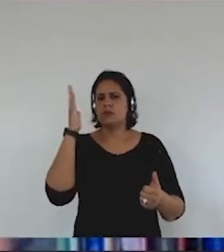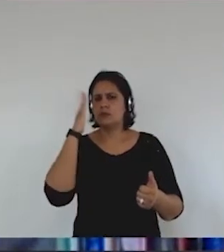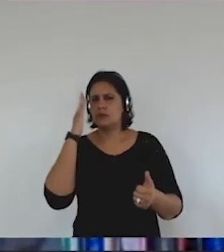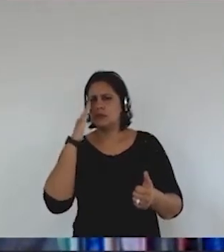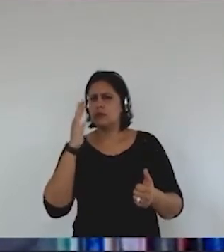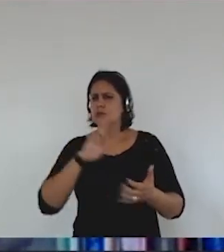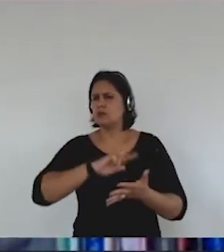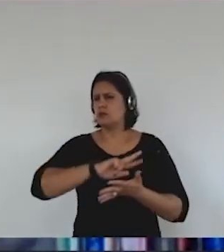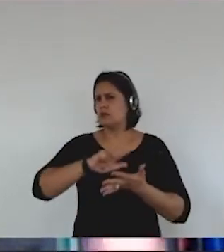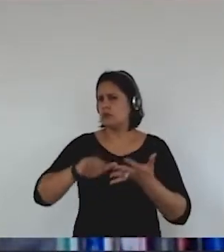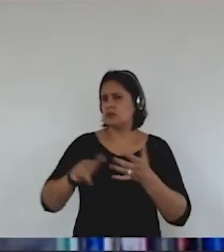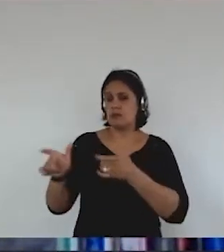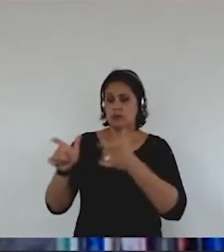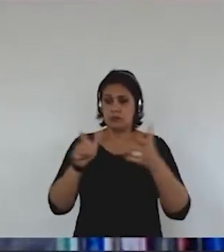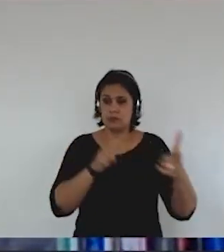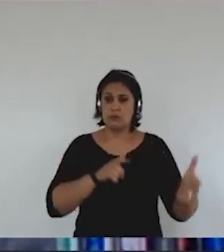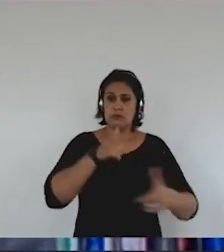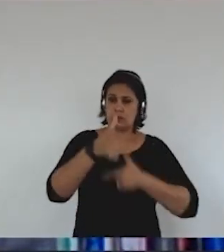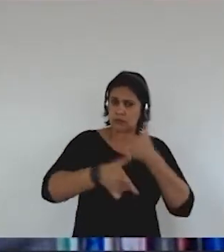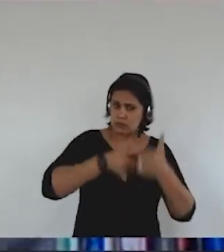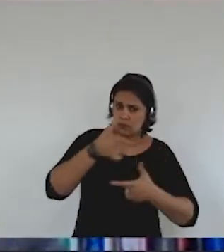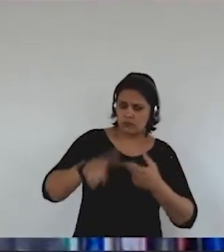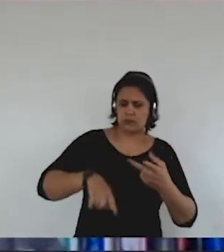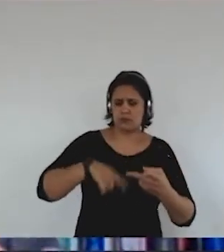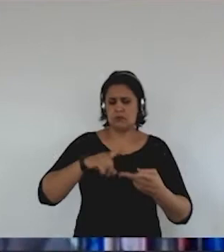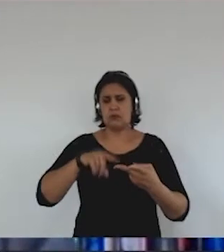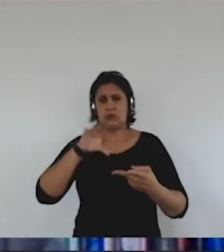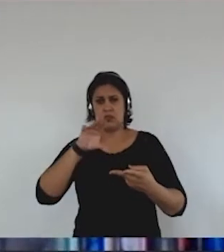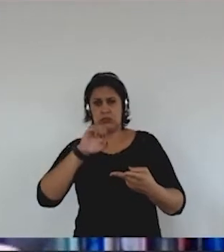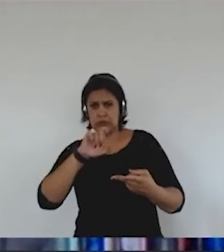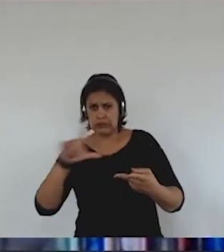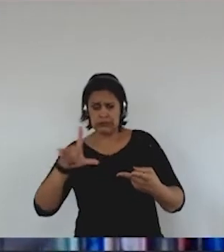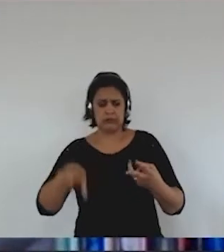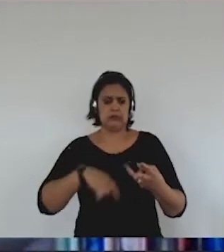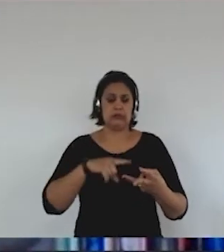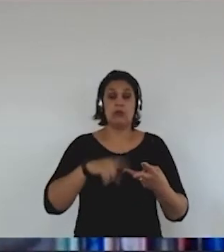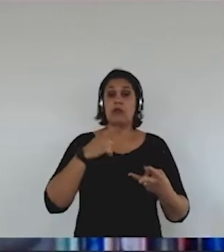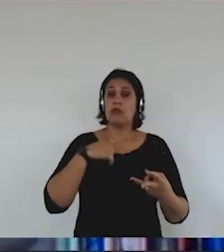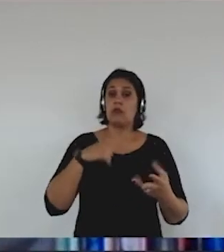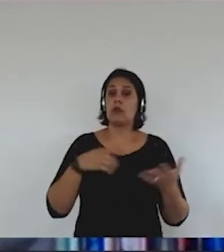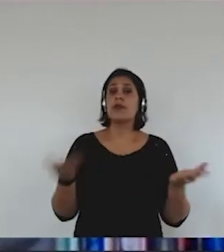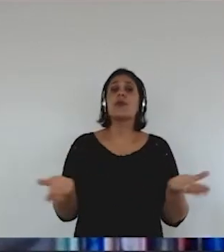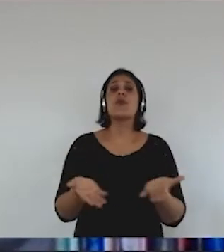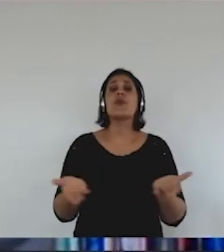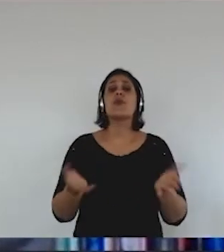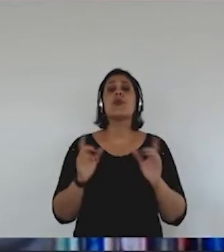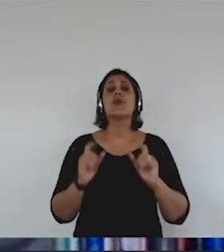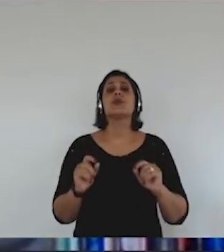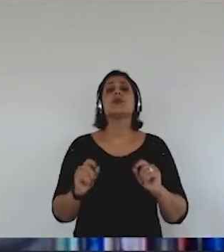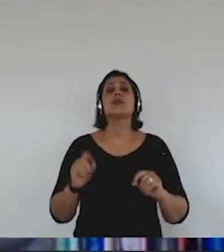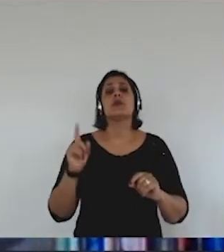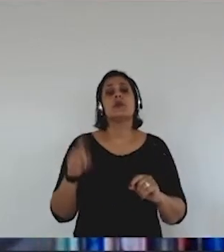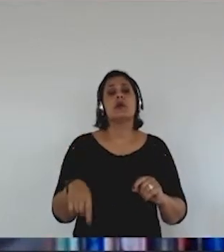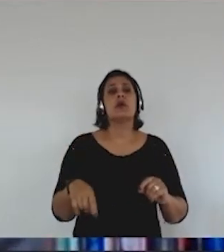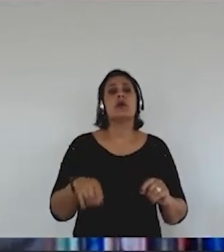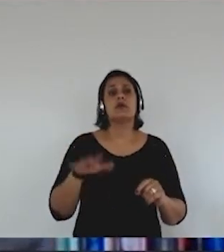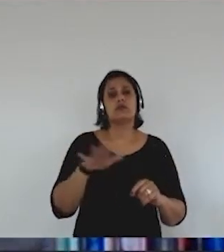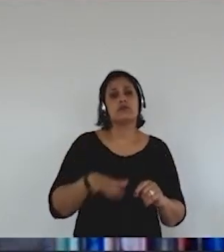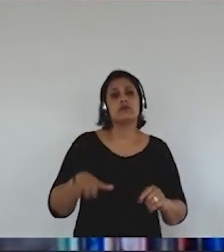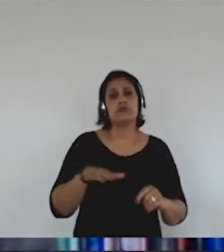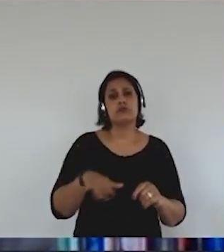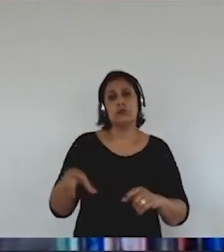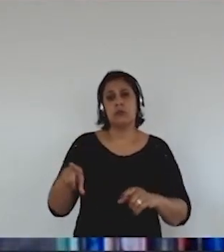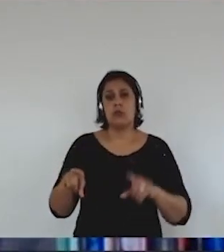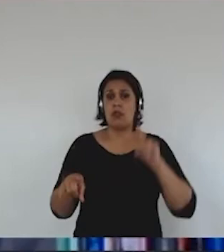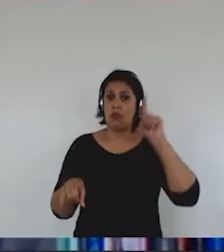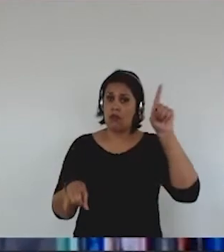áreas trabalhistas, área civil e etc. É que está se depositando hoje no departamento de compliance, tanto aqui